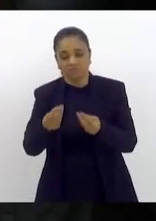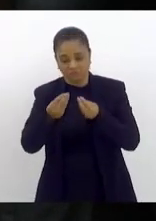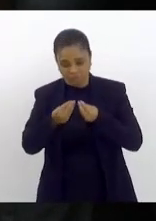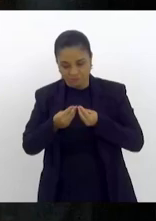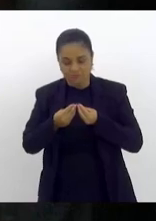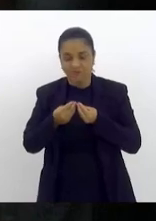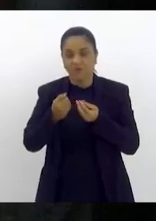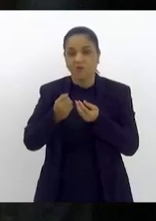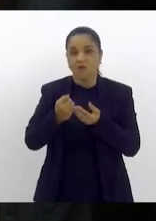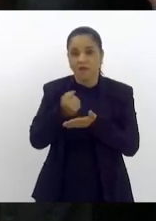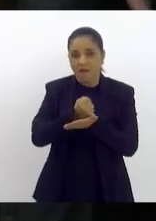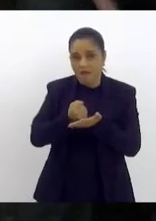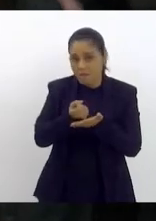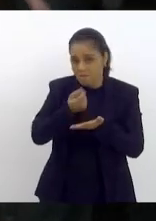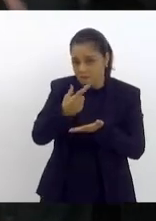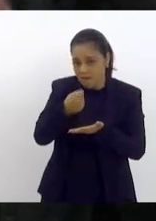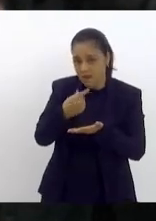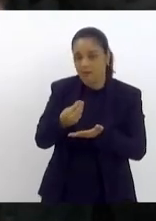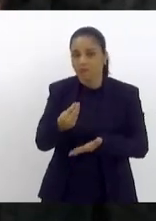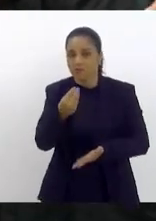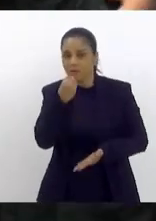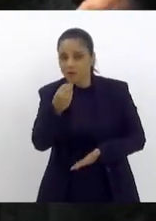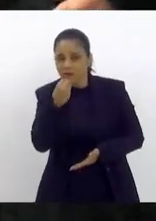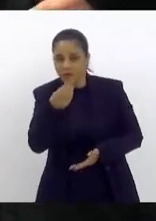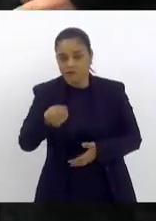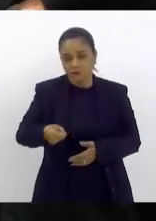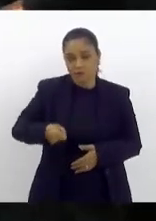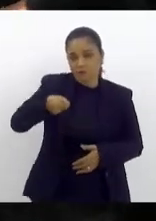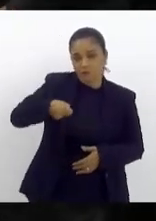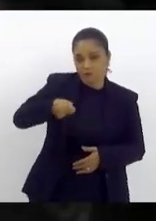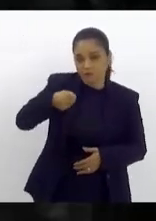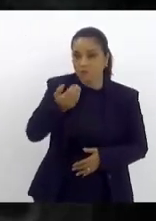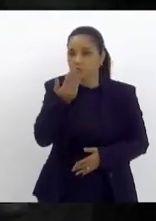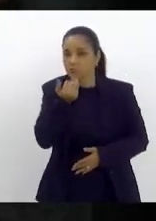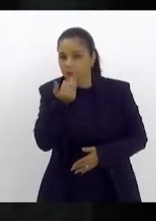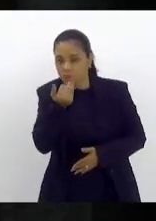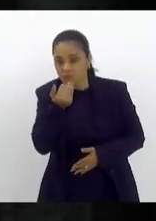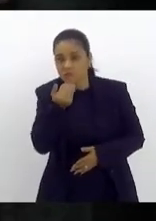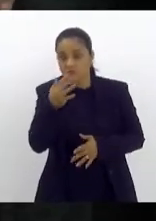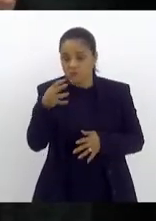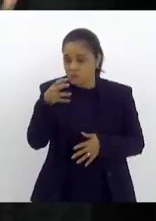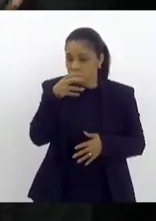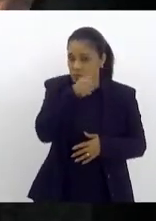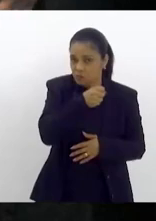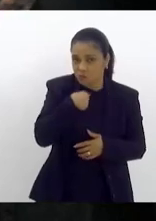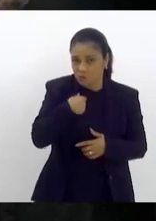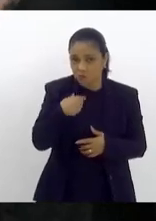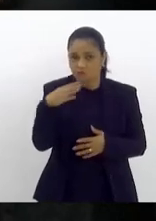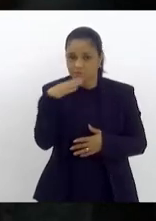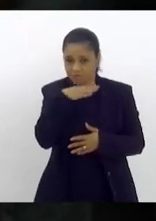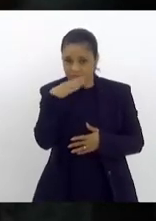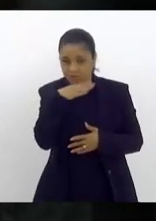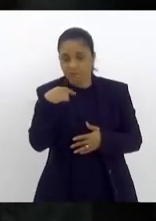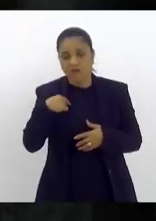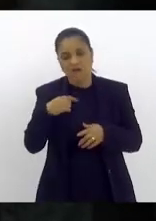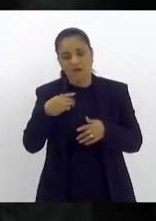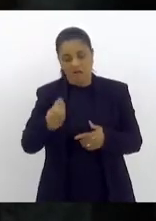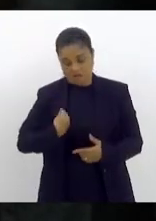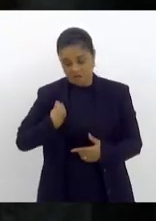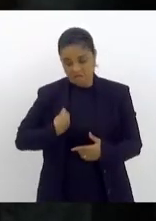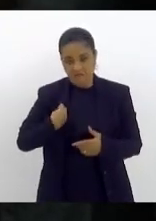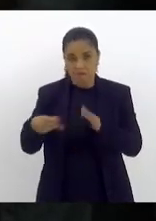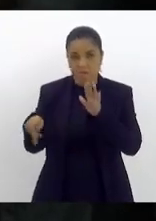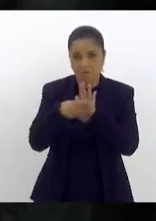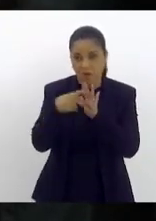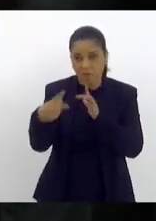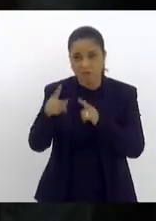que trouxeram um lanche, que trouxeram uma compra, uma comida, que nos socorreu nesse momento tão difícil, arriscando suas próprias vidas.